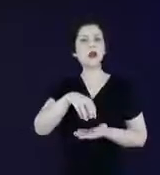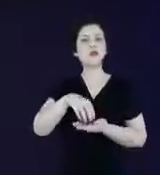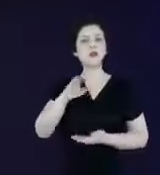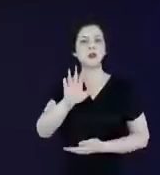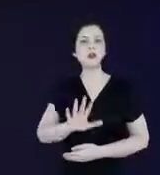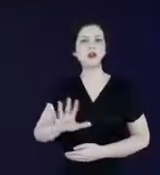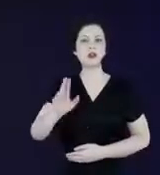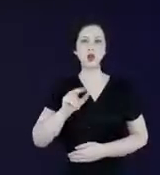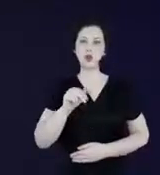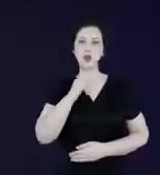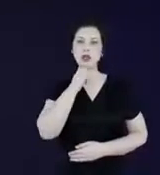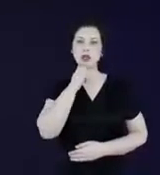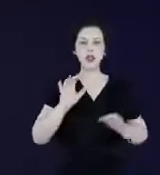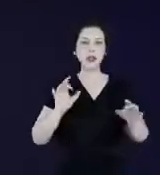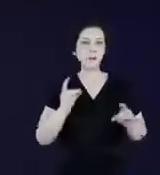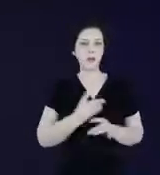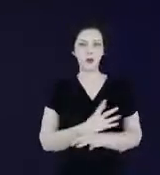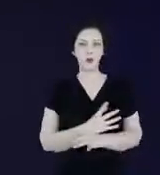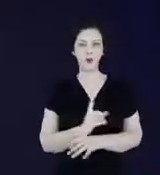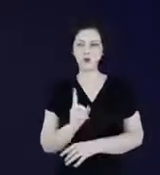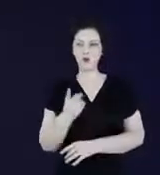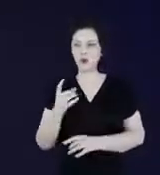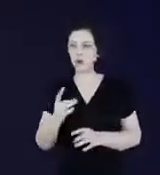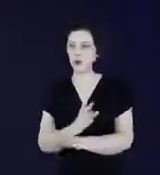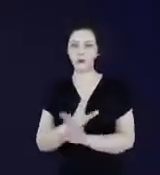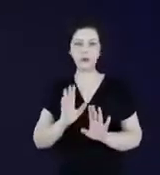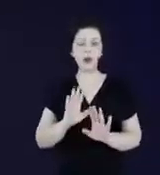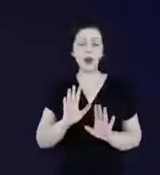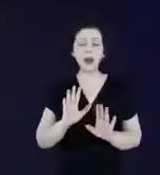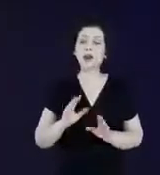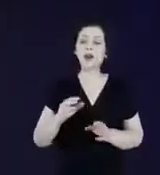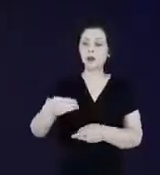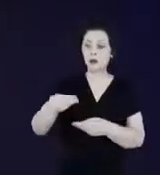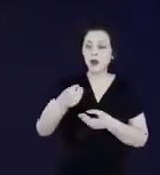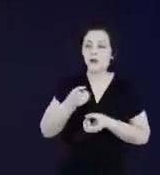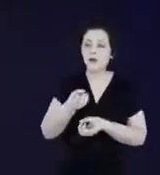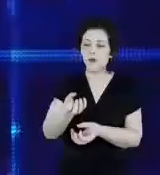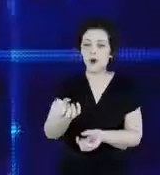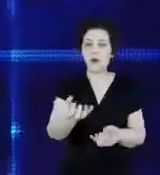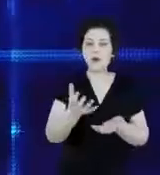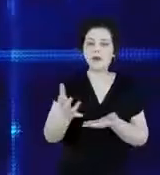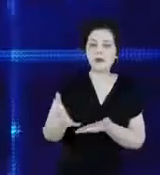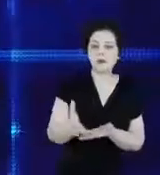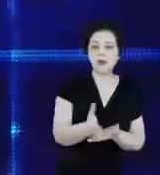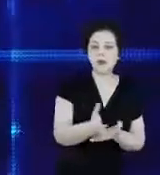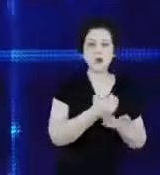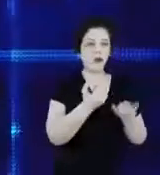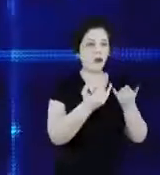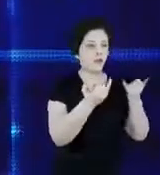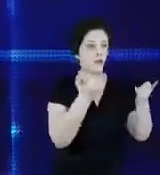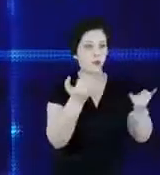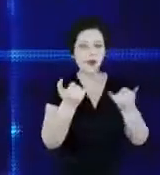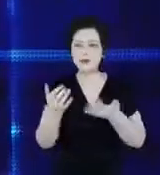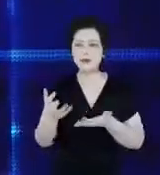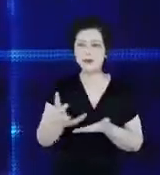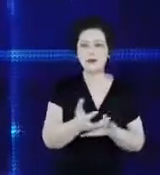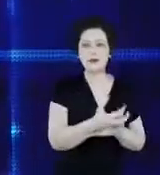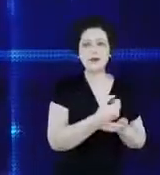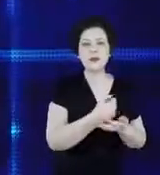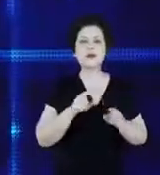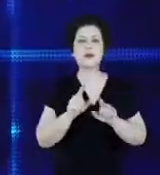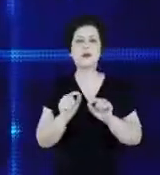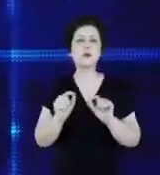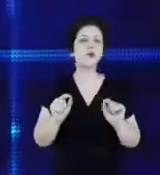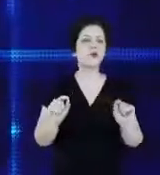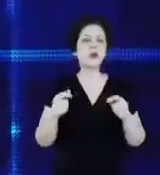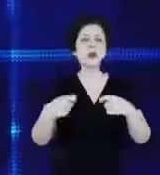ato finalizado, né? Então, a gente leva a informação justamente para colher as informações, os subsídios necessários para a